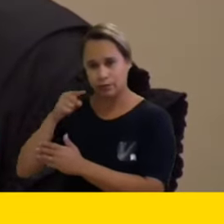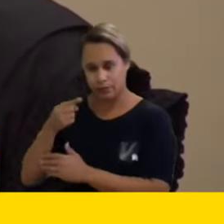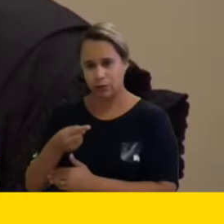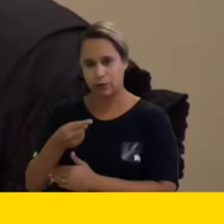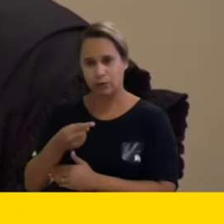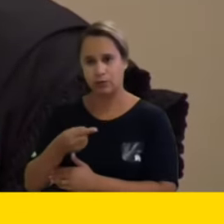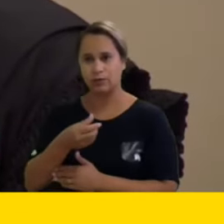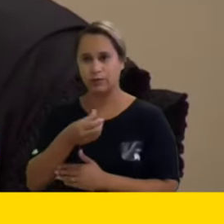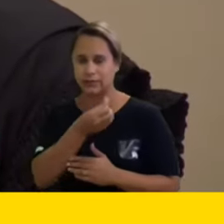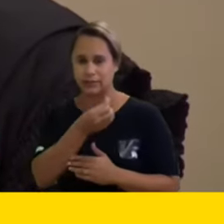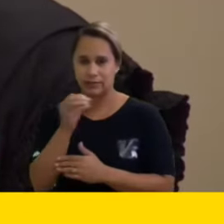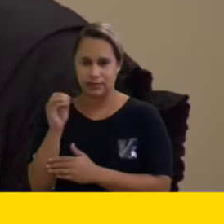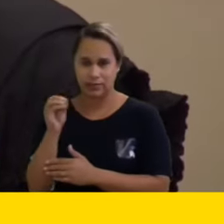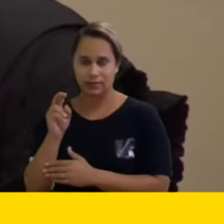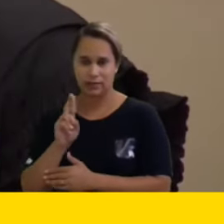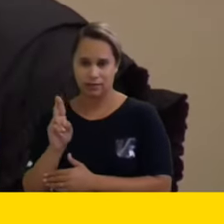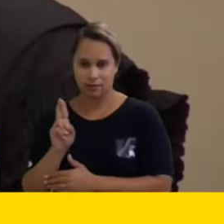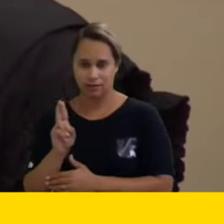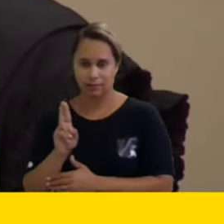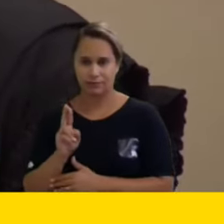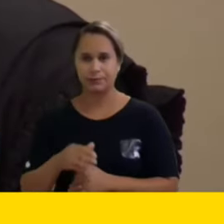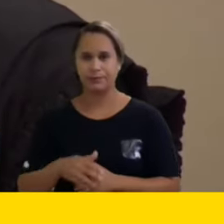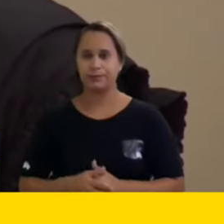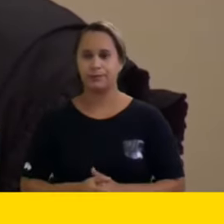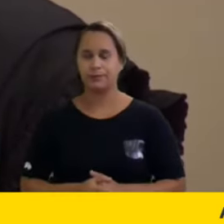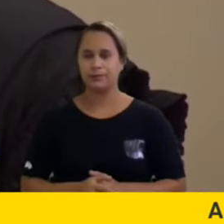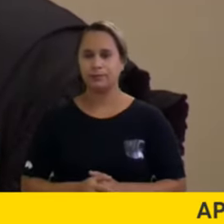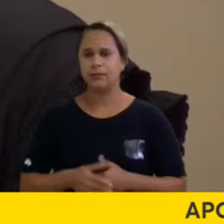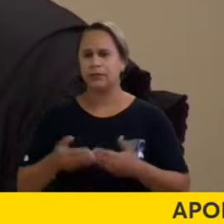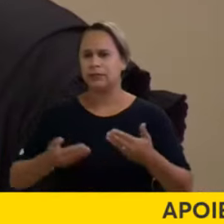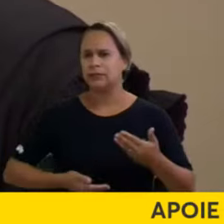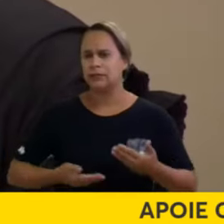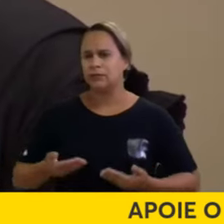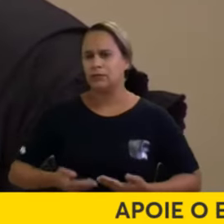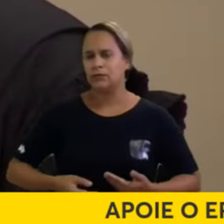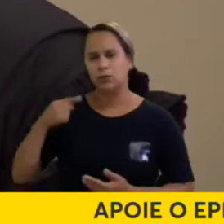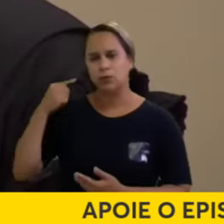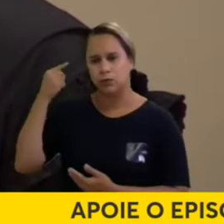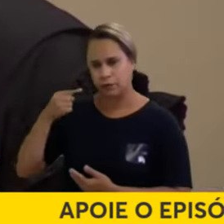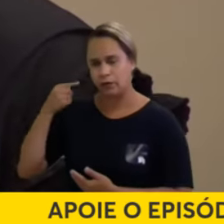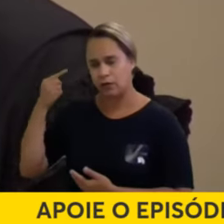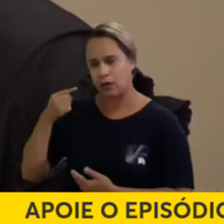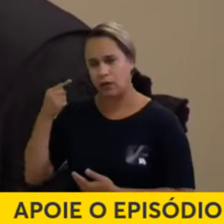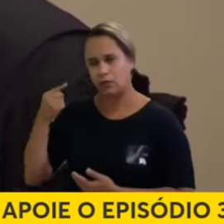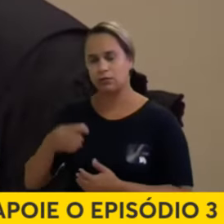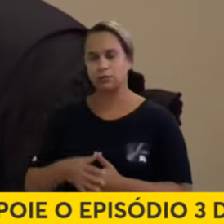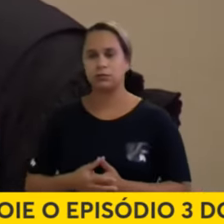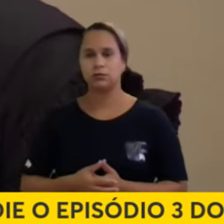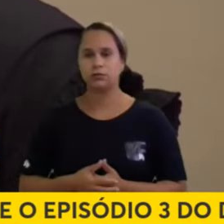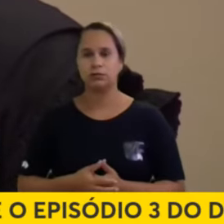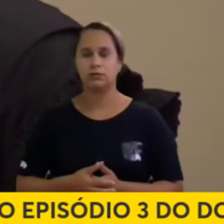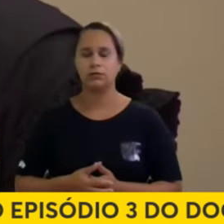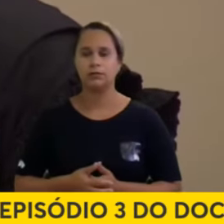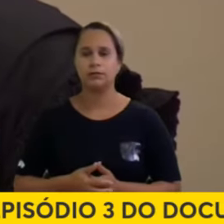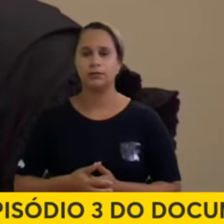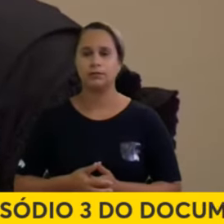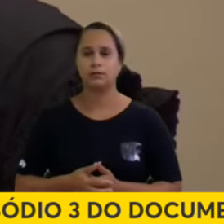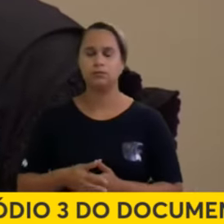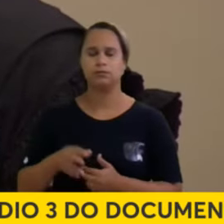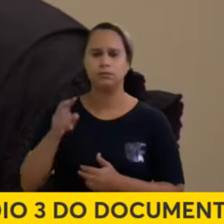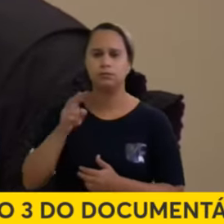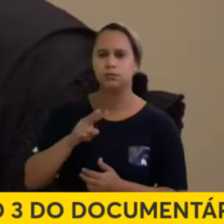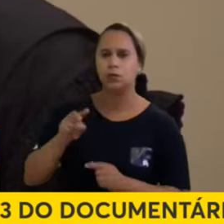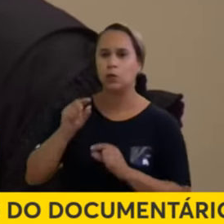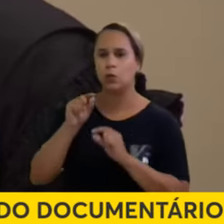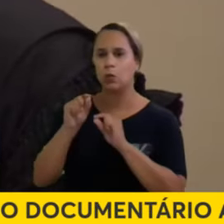no parecer serviços advocatícios de pré-campanha verifique-se ter ocorrido a contratação do escritório Gustavo bini